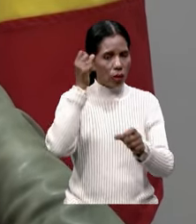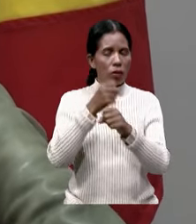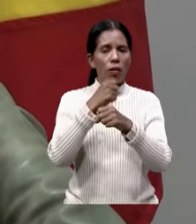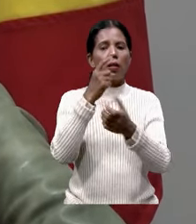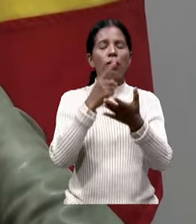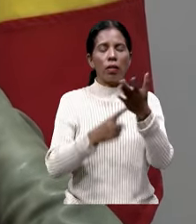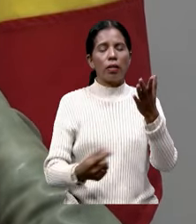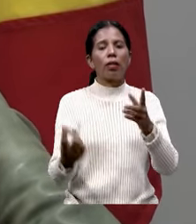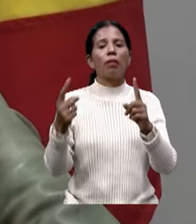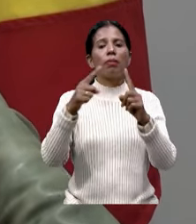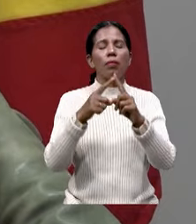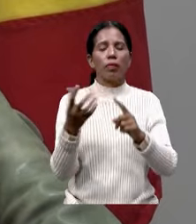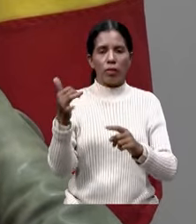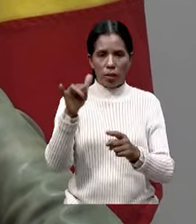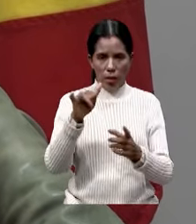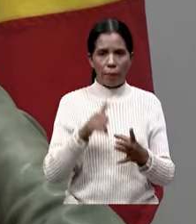sira.